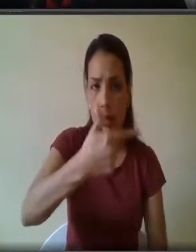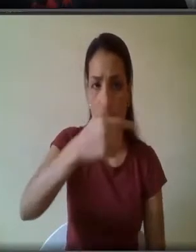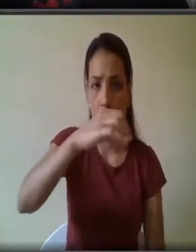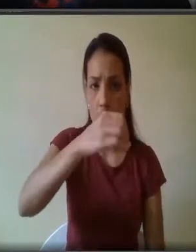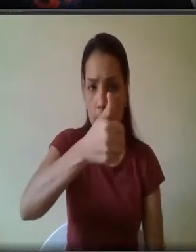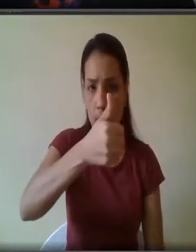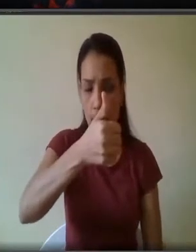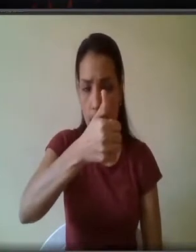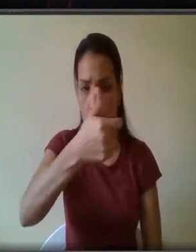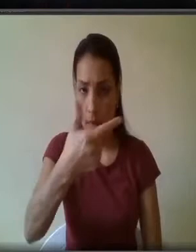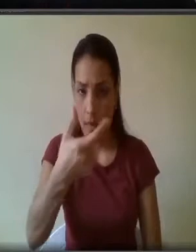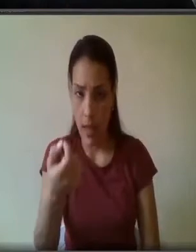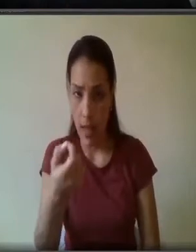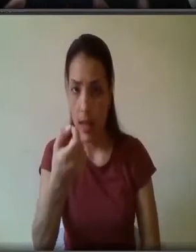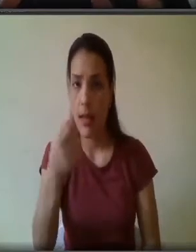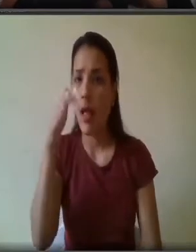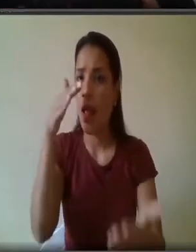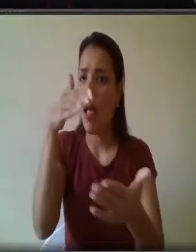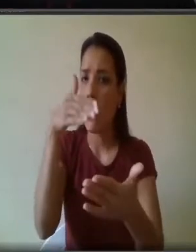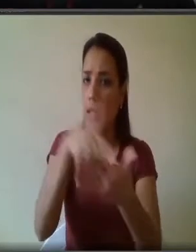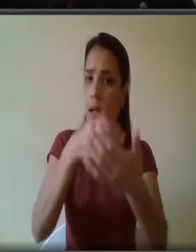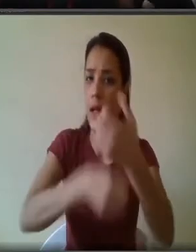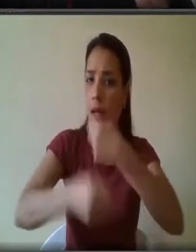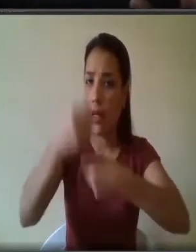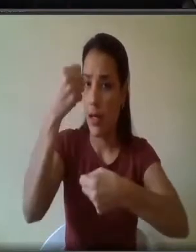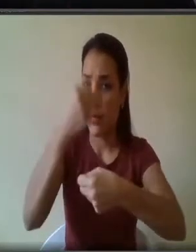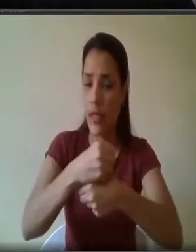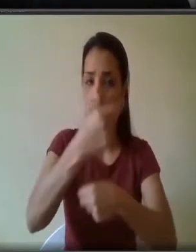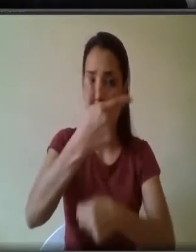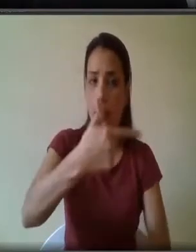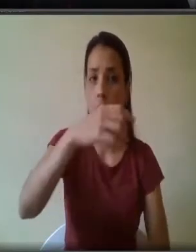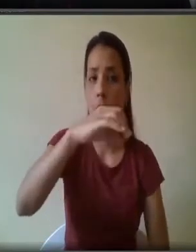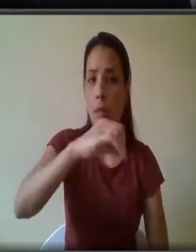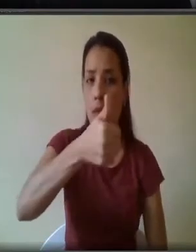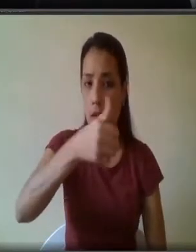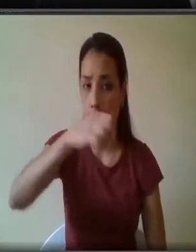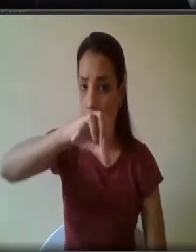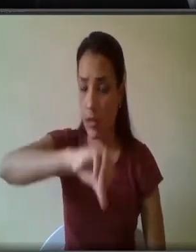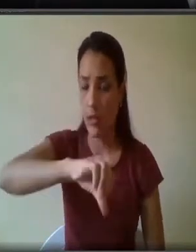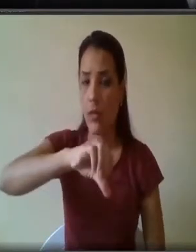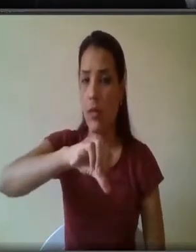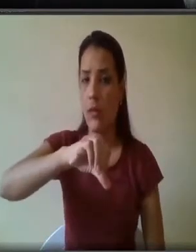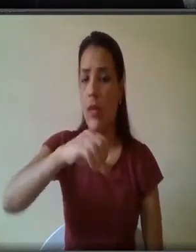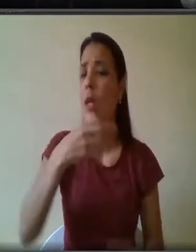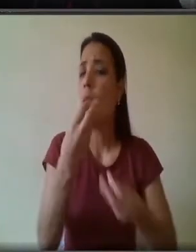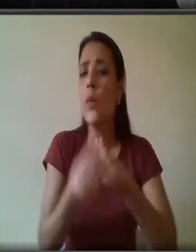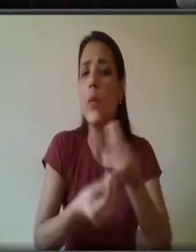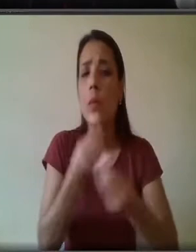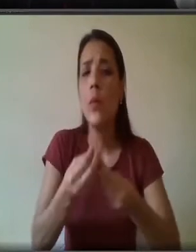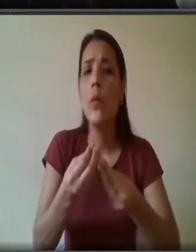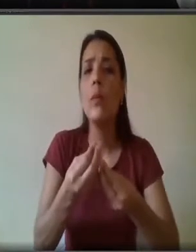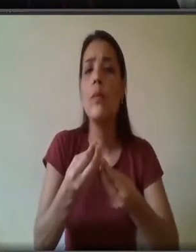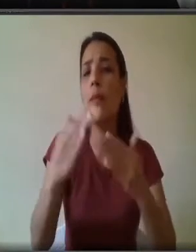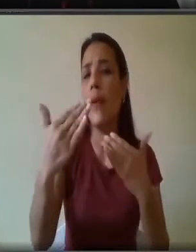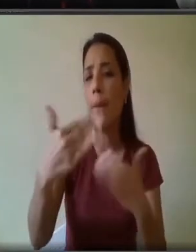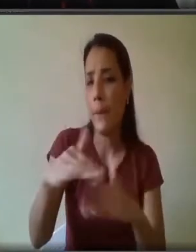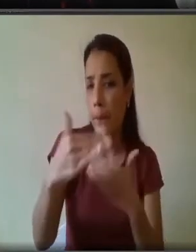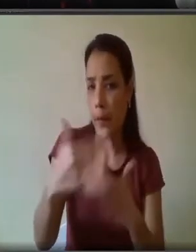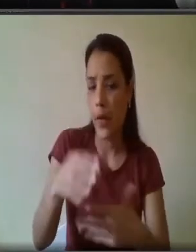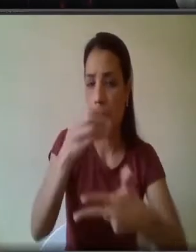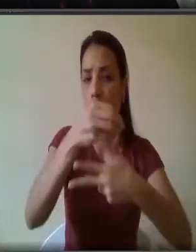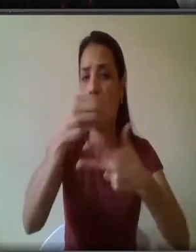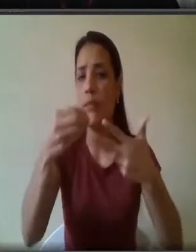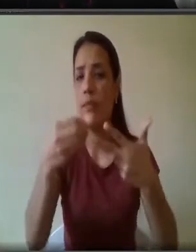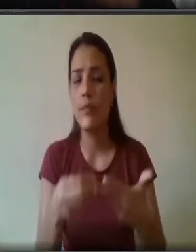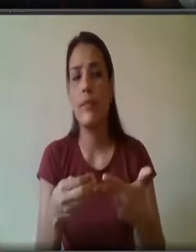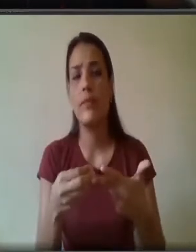passado, qual é o caminho, qual é o perfil que a prova traz para você. Todos